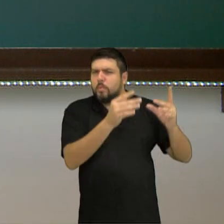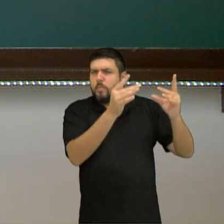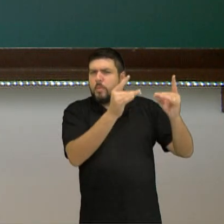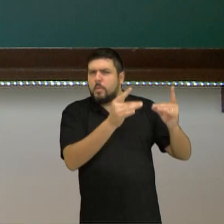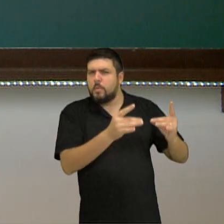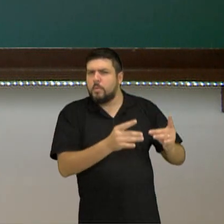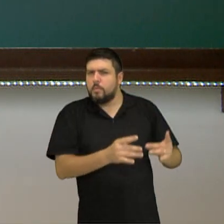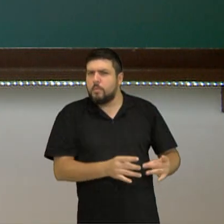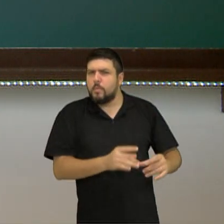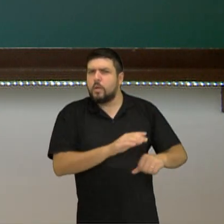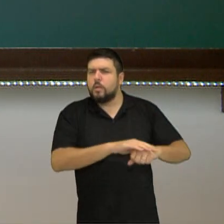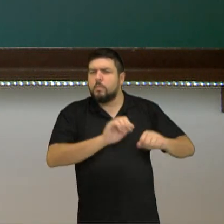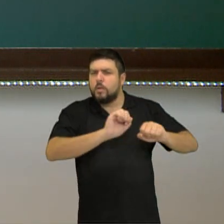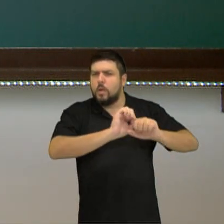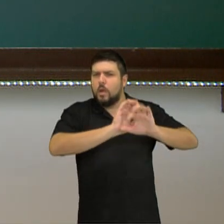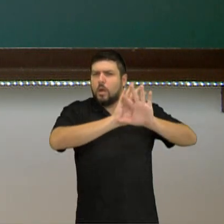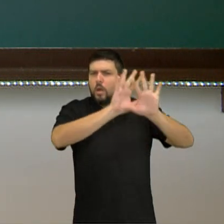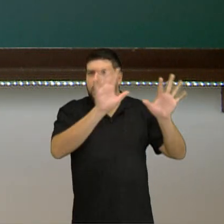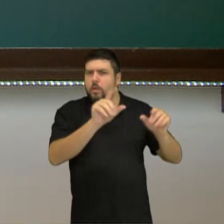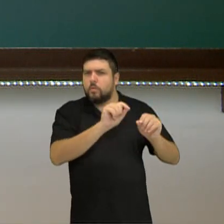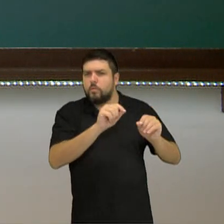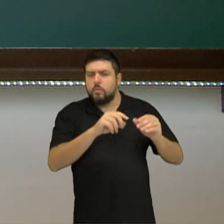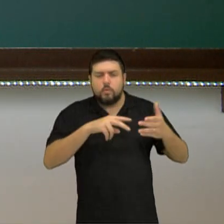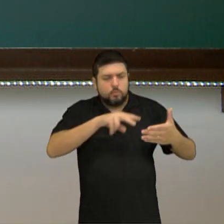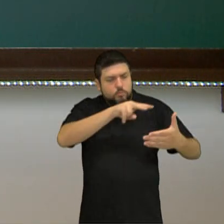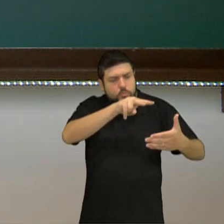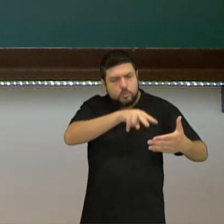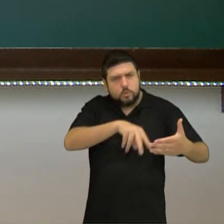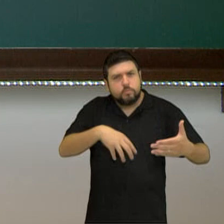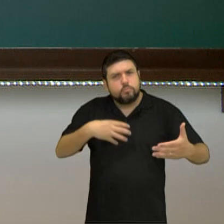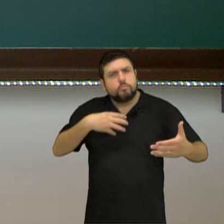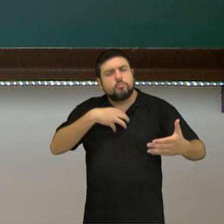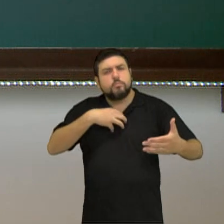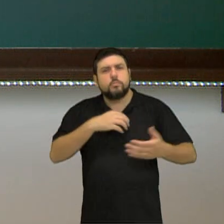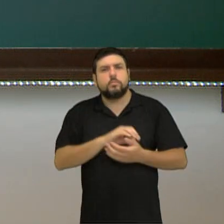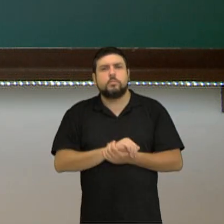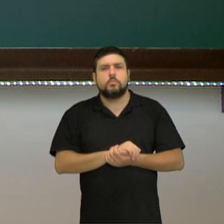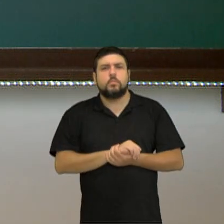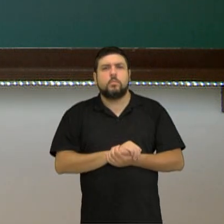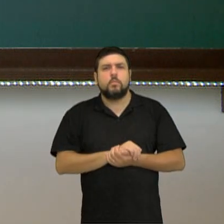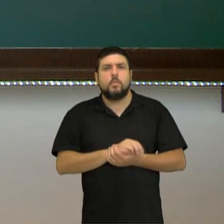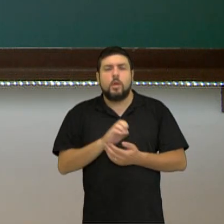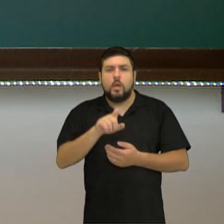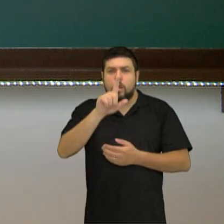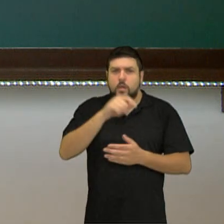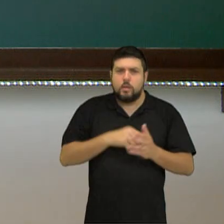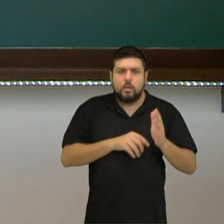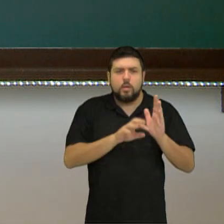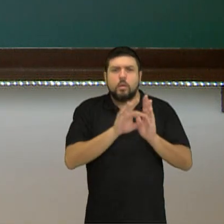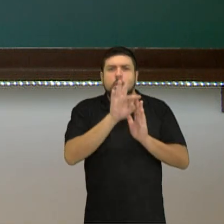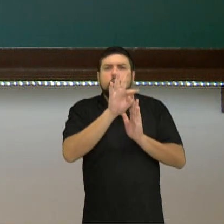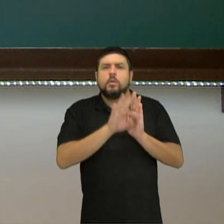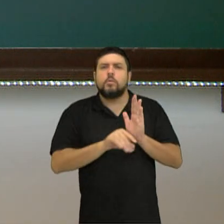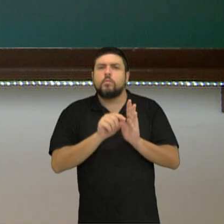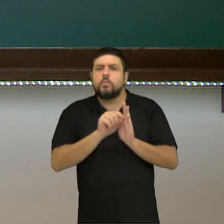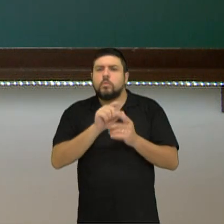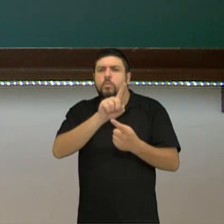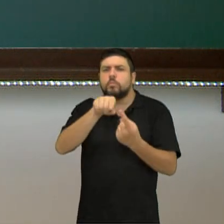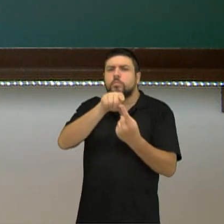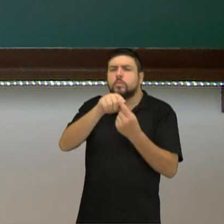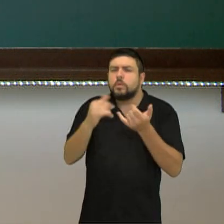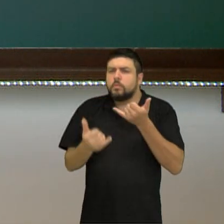que toca mais o leitor. Então, são textos que têm propósitos parecidos, no entanto,